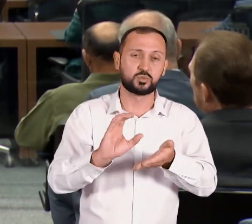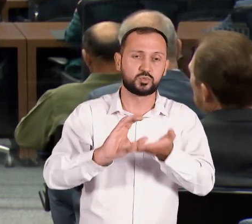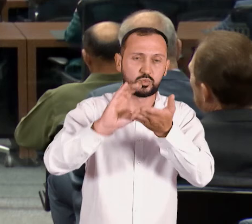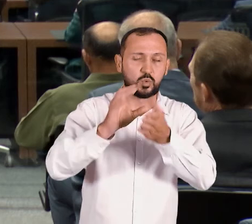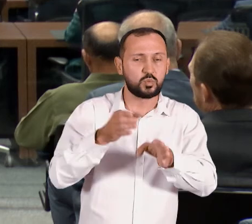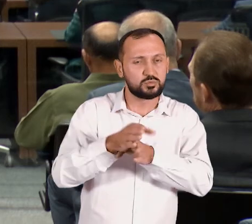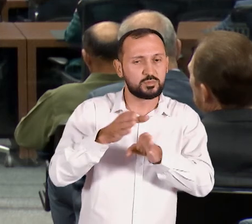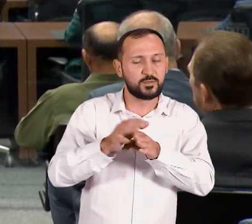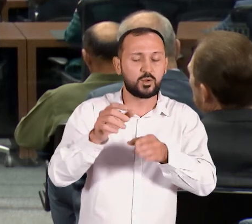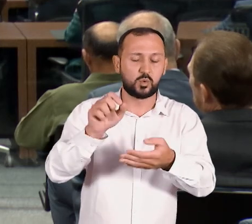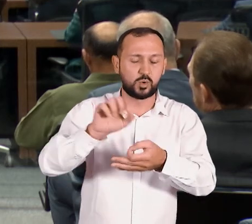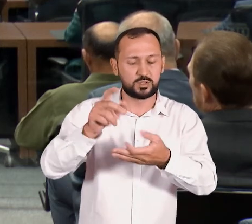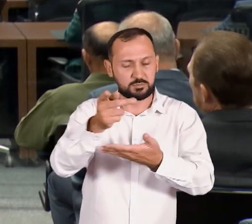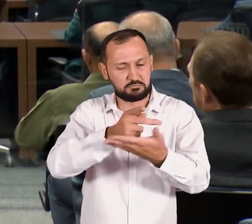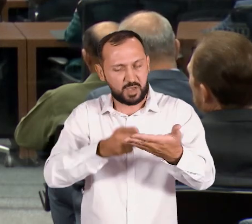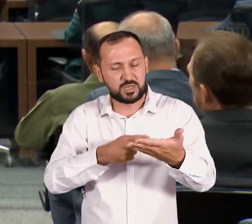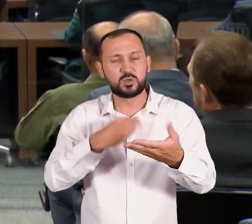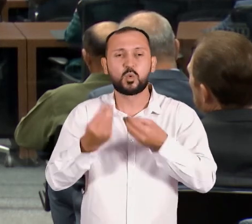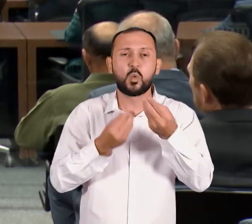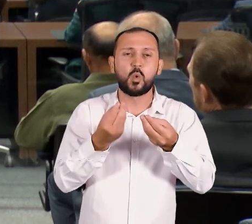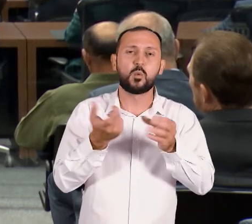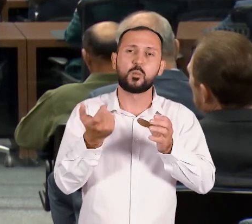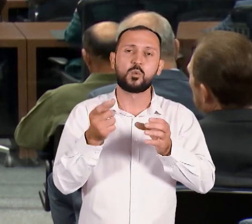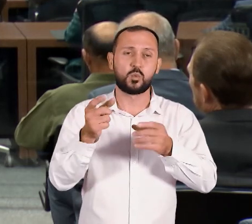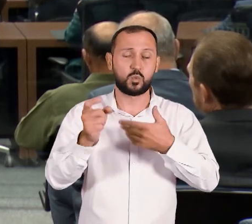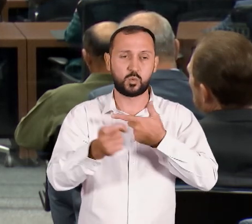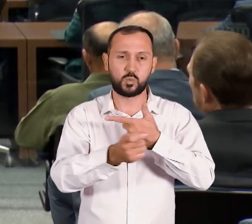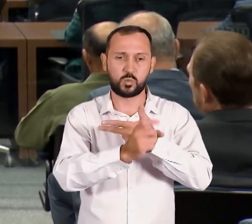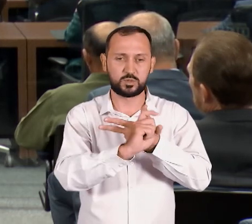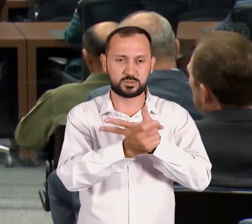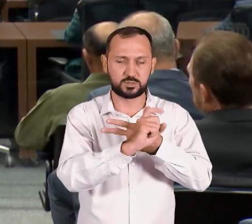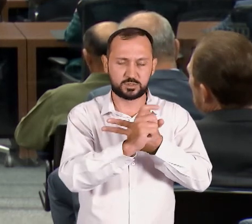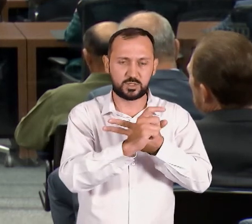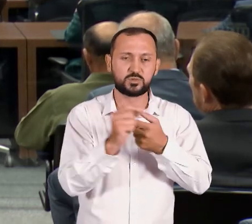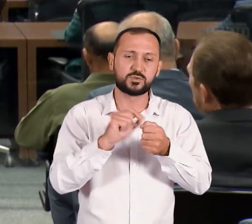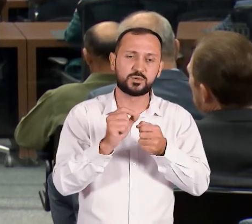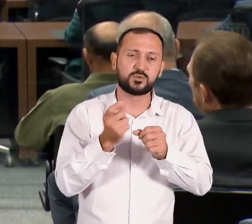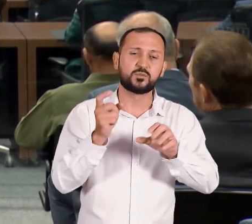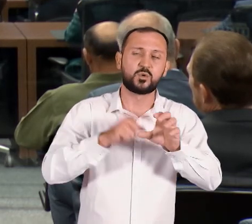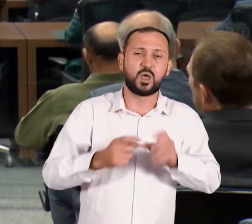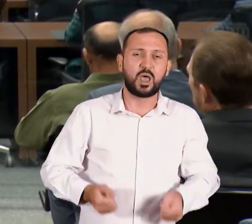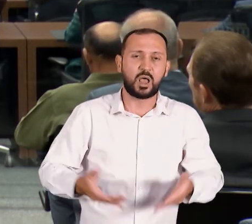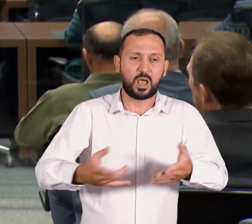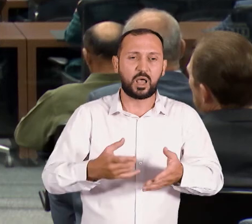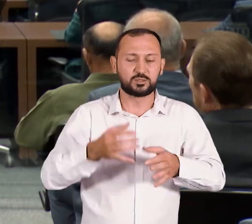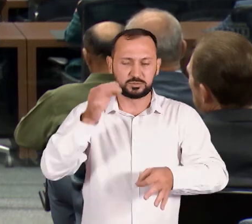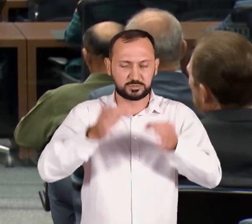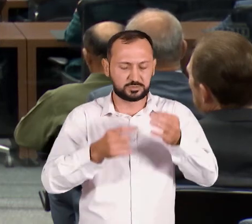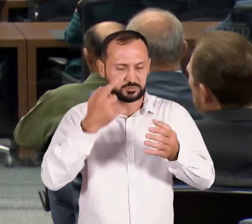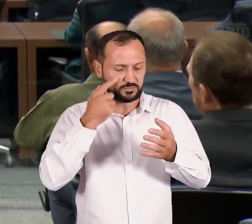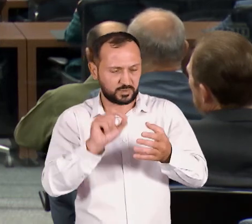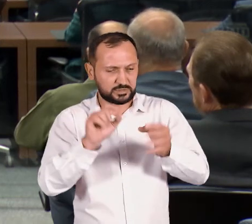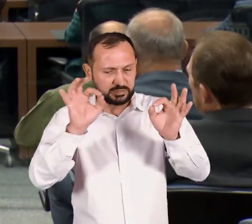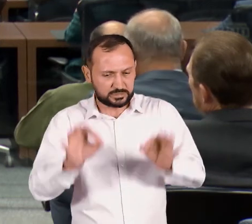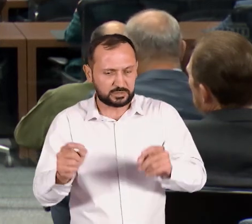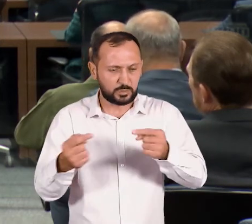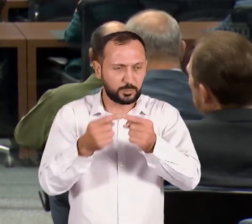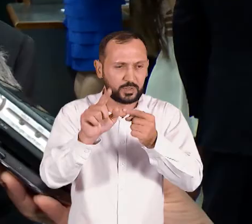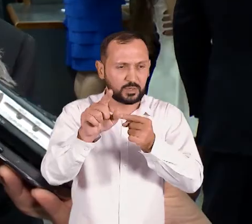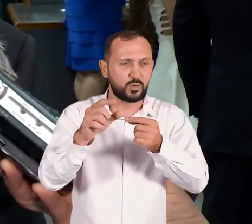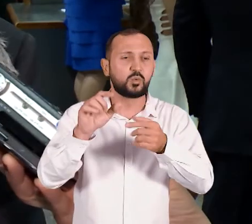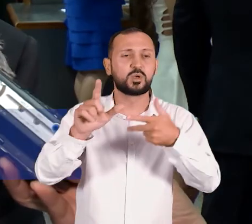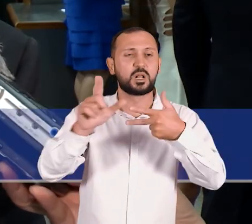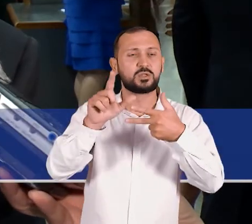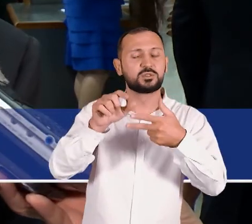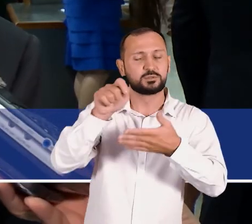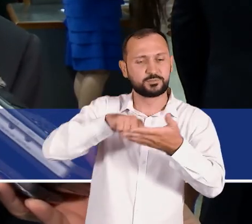hoje homenageados elaboram pareceres sobre os gastos do Poder Executivo, posteriormente julgados pelo Poder Legislativo.